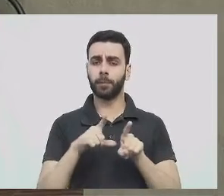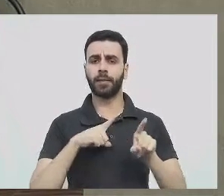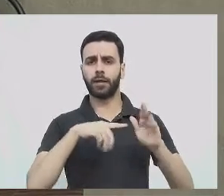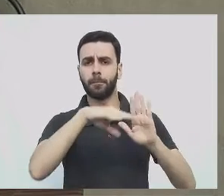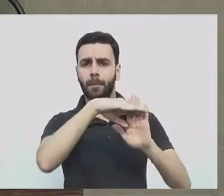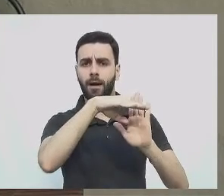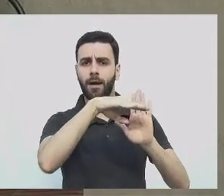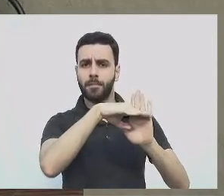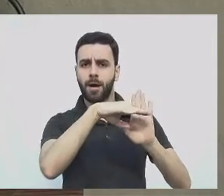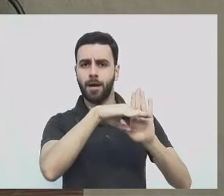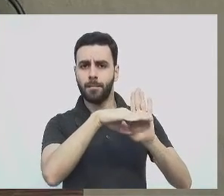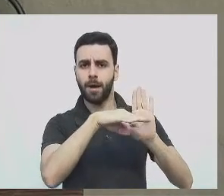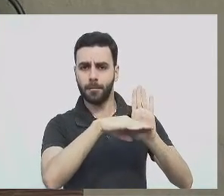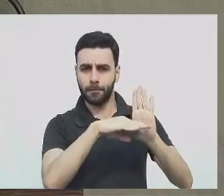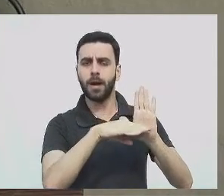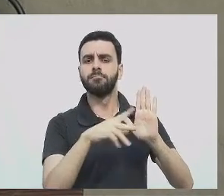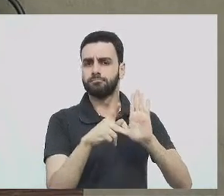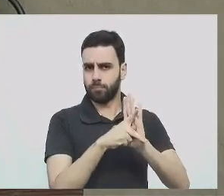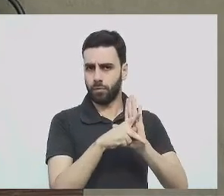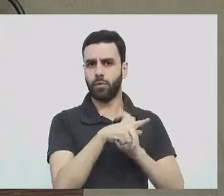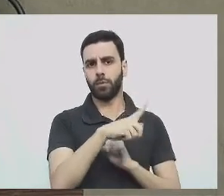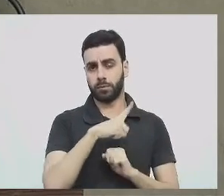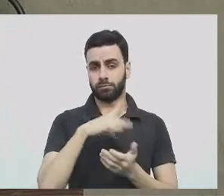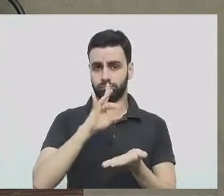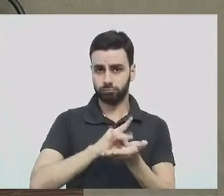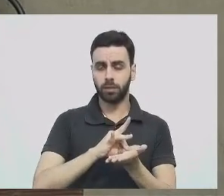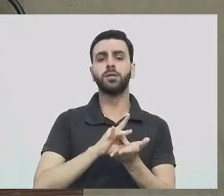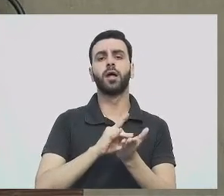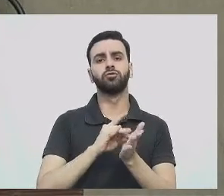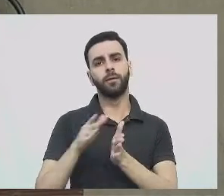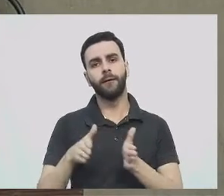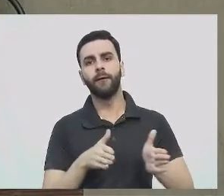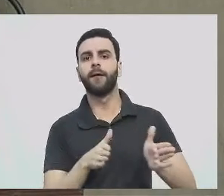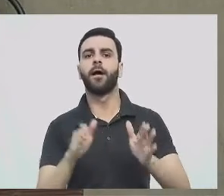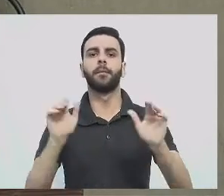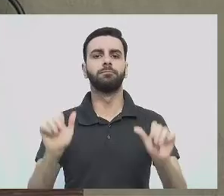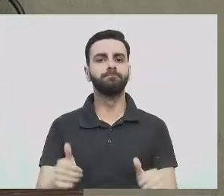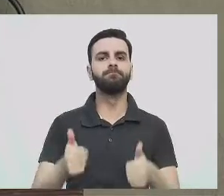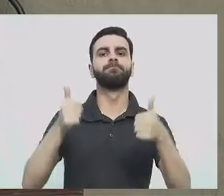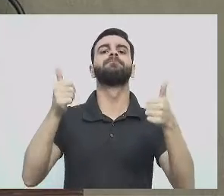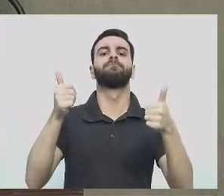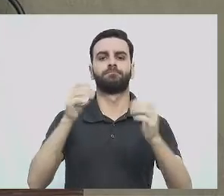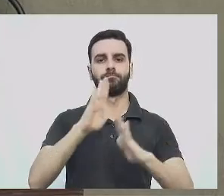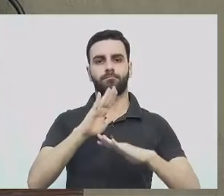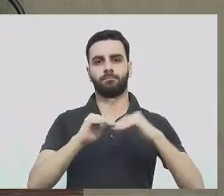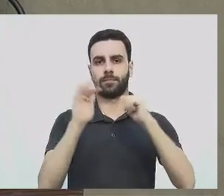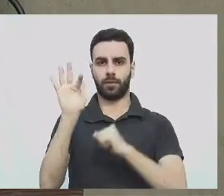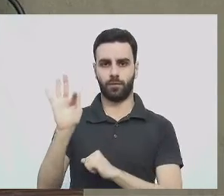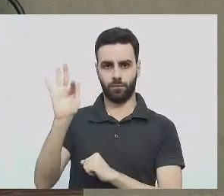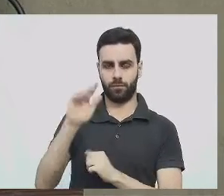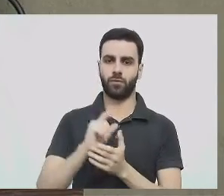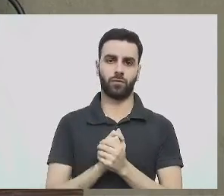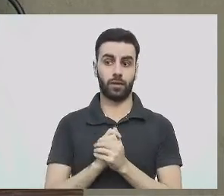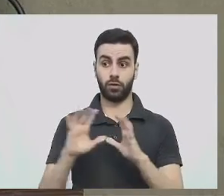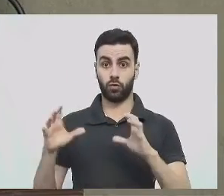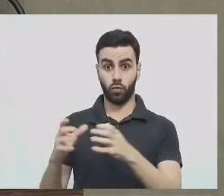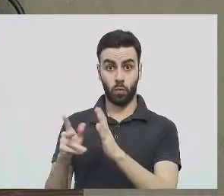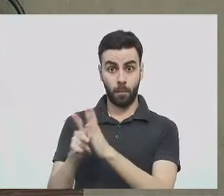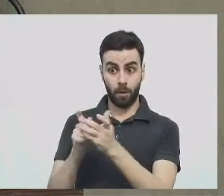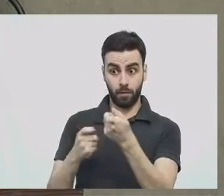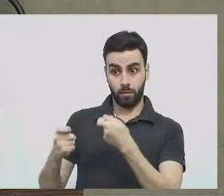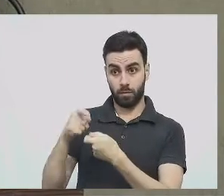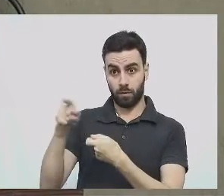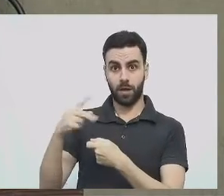estabelecemos procedimentos que realmente trouxe o sucesso da Univiçosa. Nenhum mantenedor